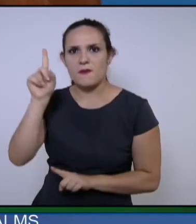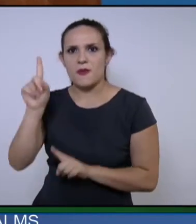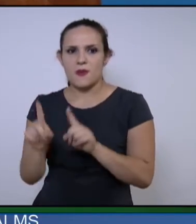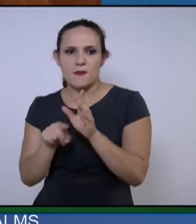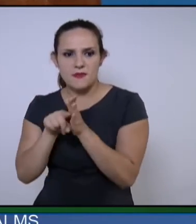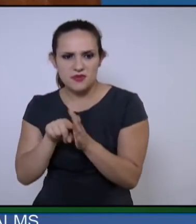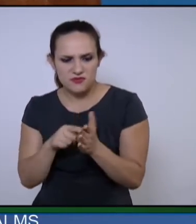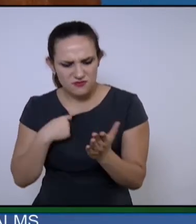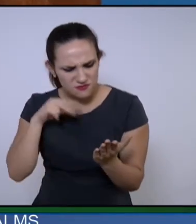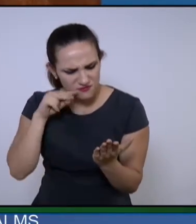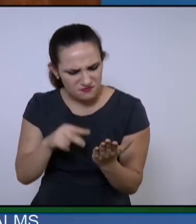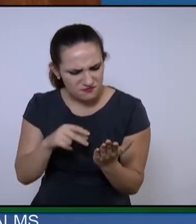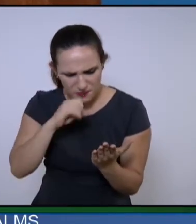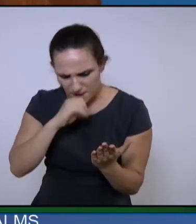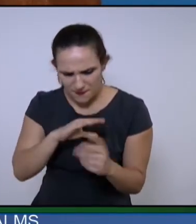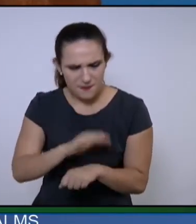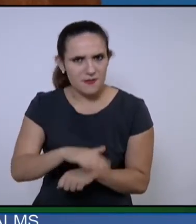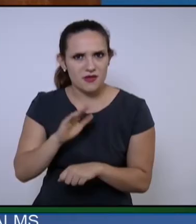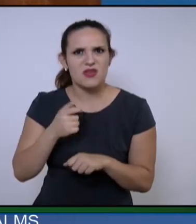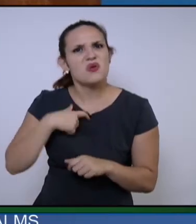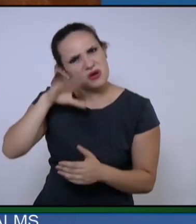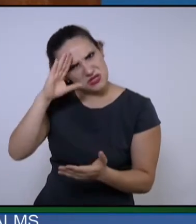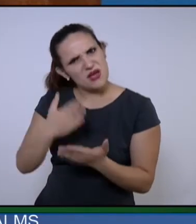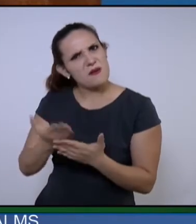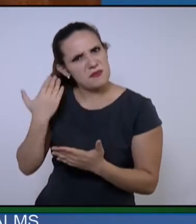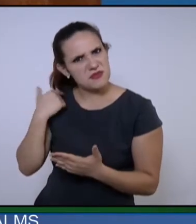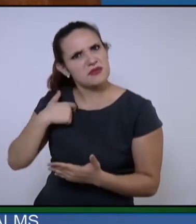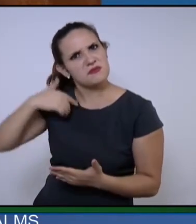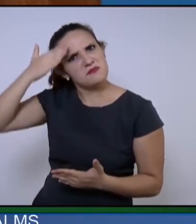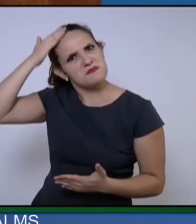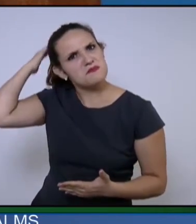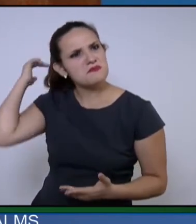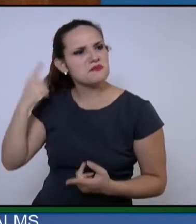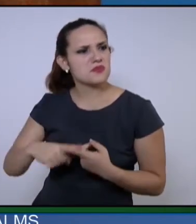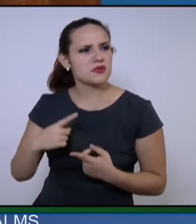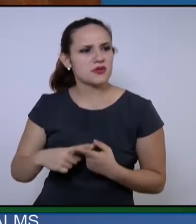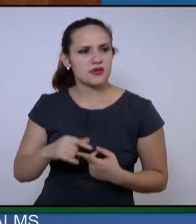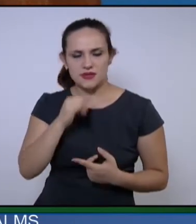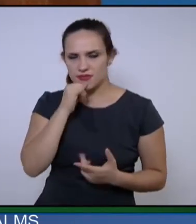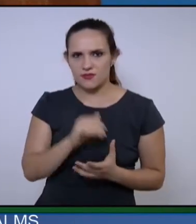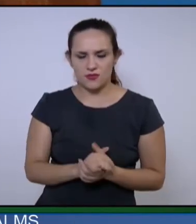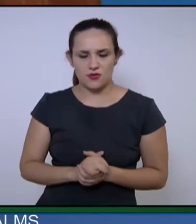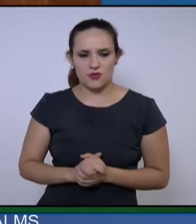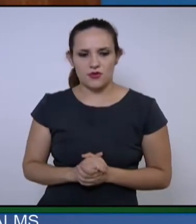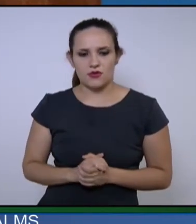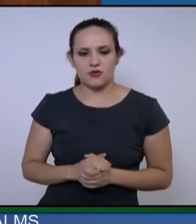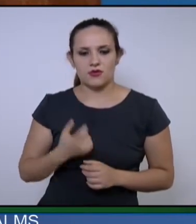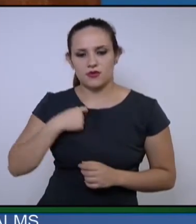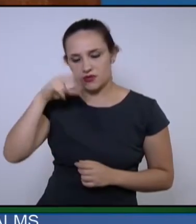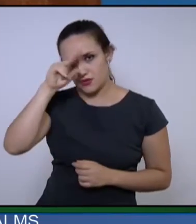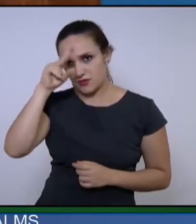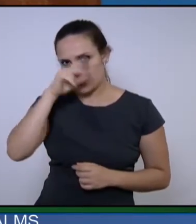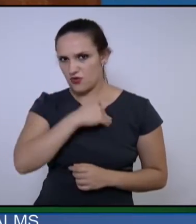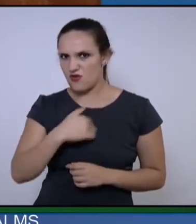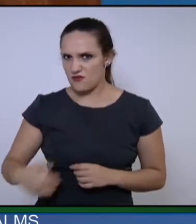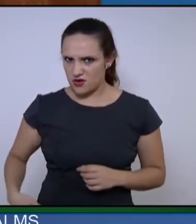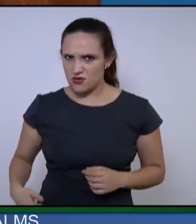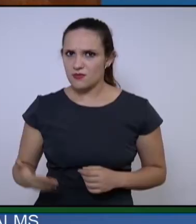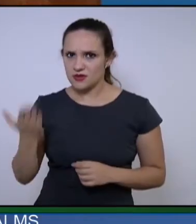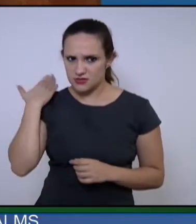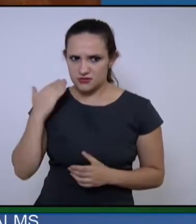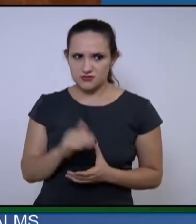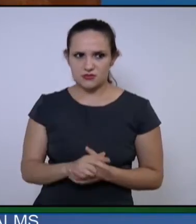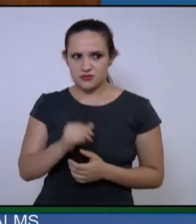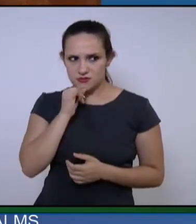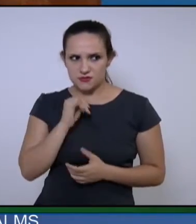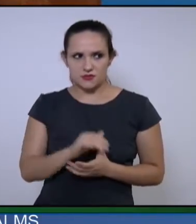Eu colocava absoluta esperança no presidente Temer. Porque os governos passados também, deputado João Grandão, principalmente os que antecederam o